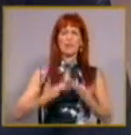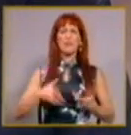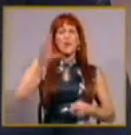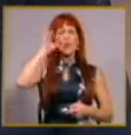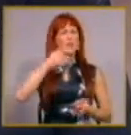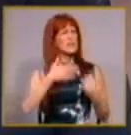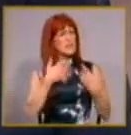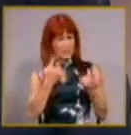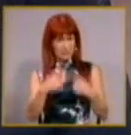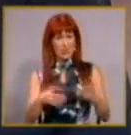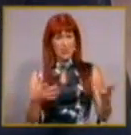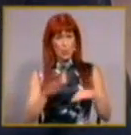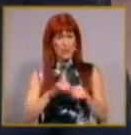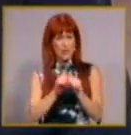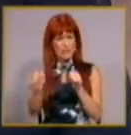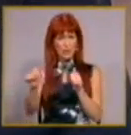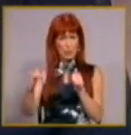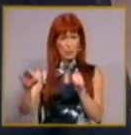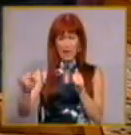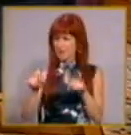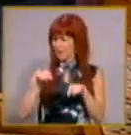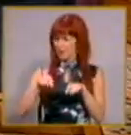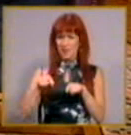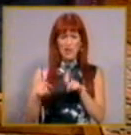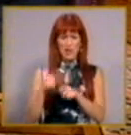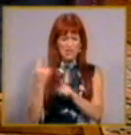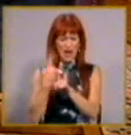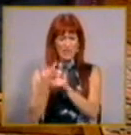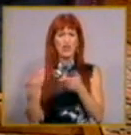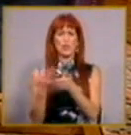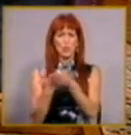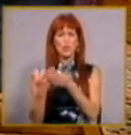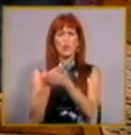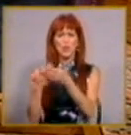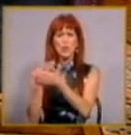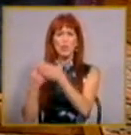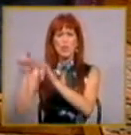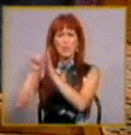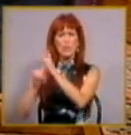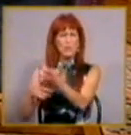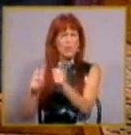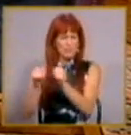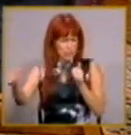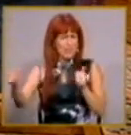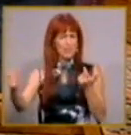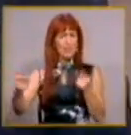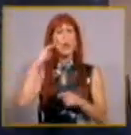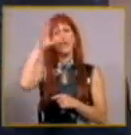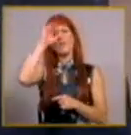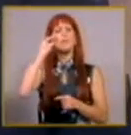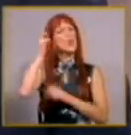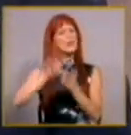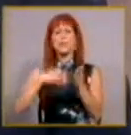não tem responsabilidades quando afastou o PS das sucessivas renunciações do memorando? Não, o Governo procurou